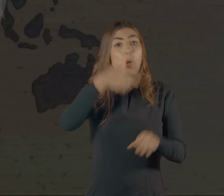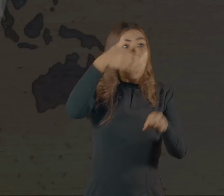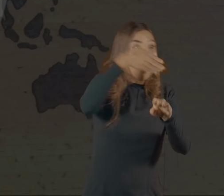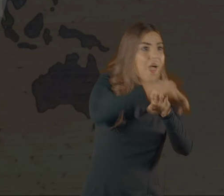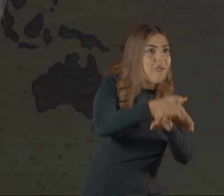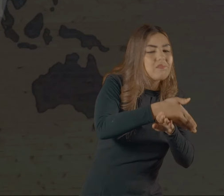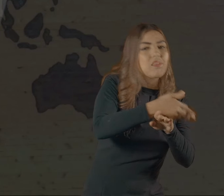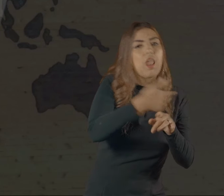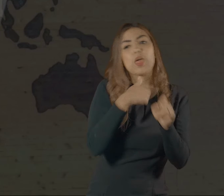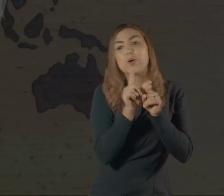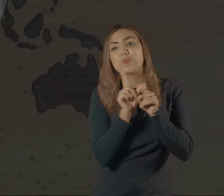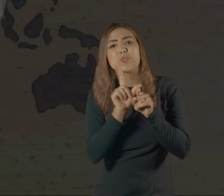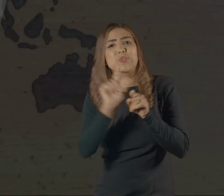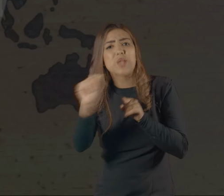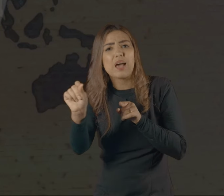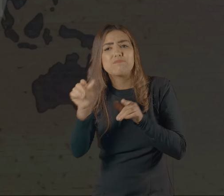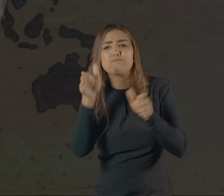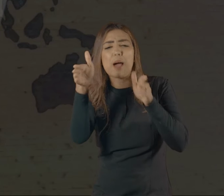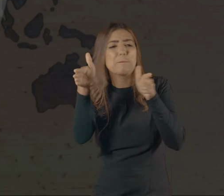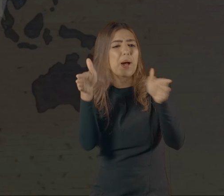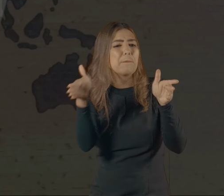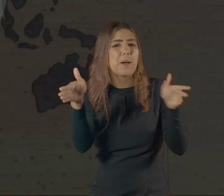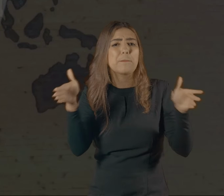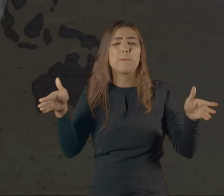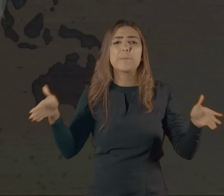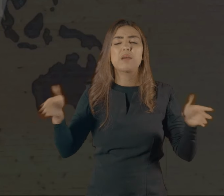bendito serás ao saíres.